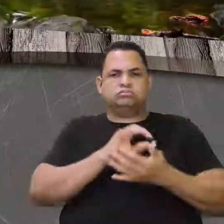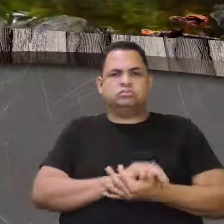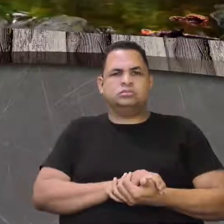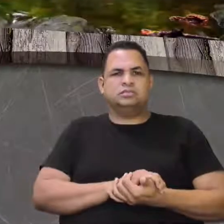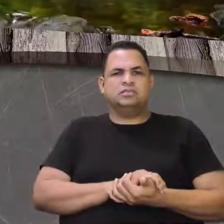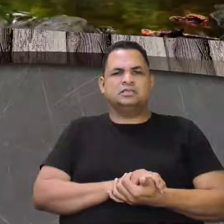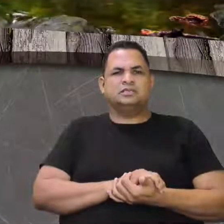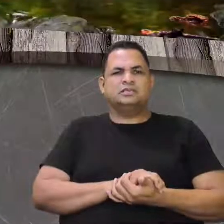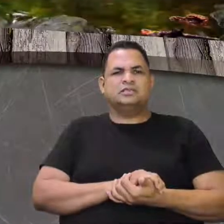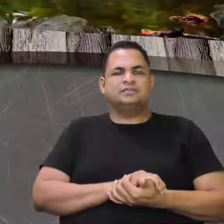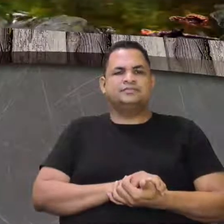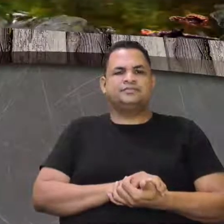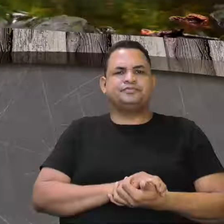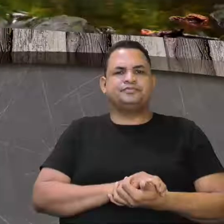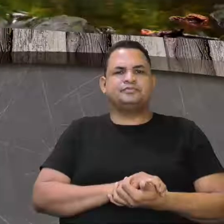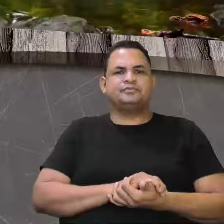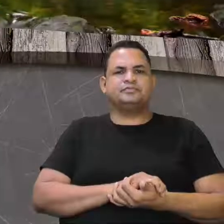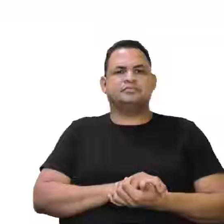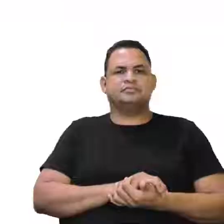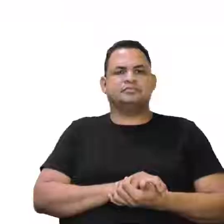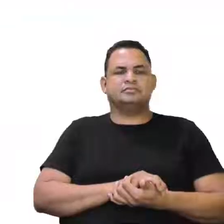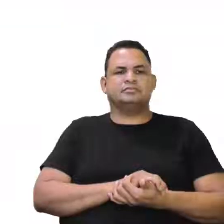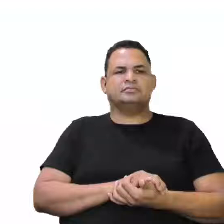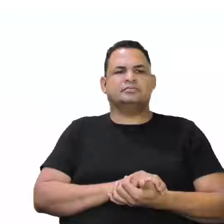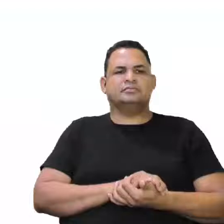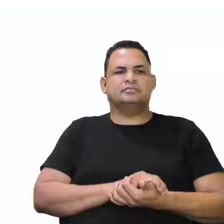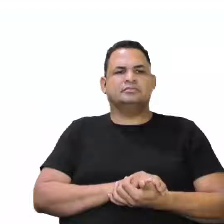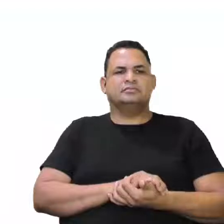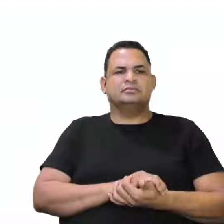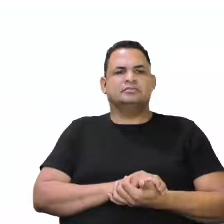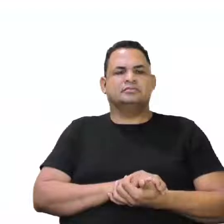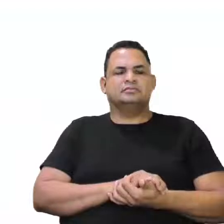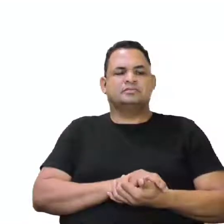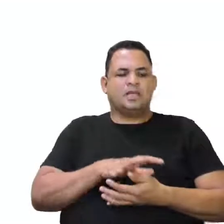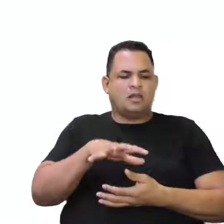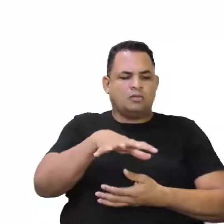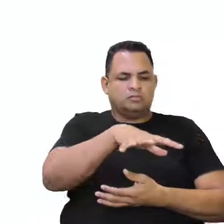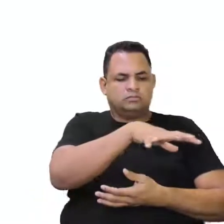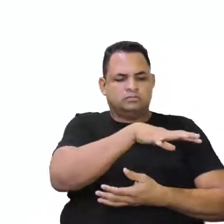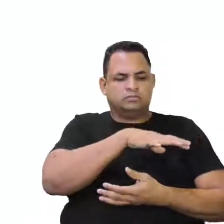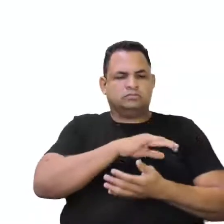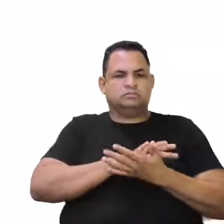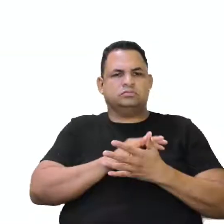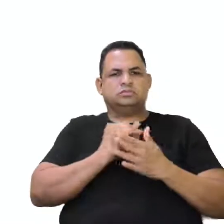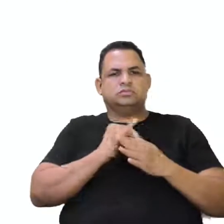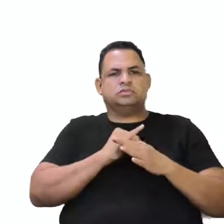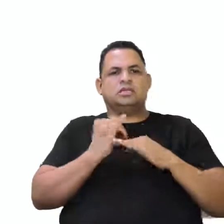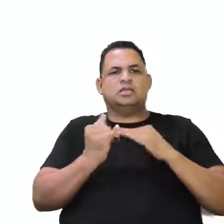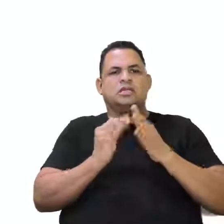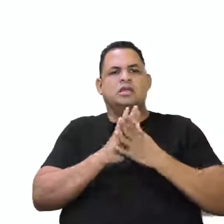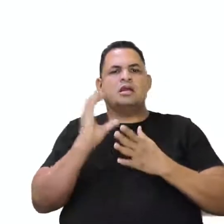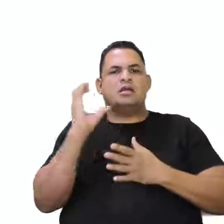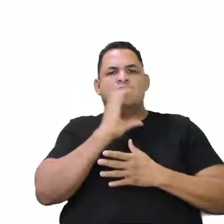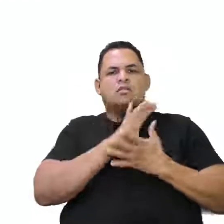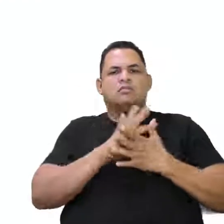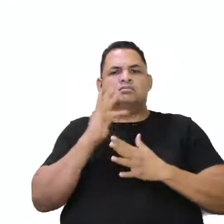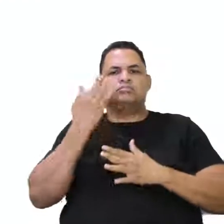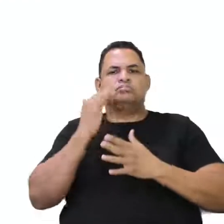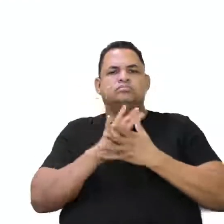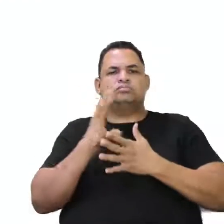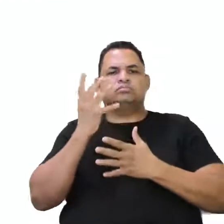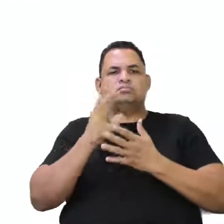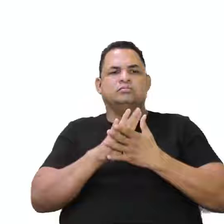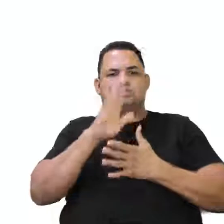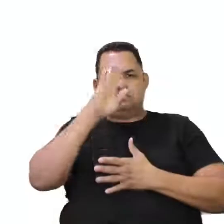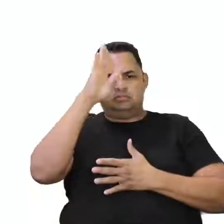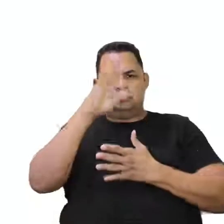tenso. Vamos embora, senão a gente não dá conta. Ilhas de calor é um fenômeno climático que ocorre